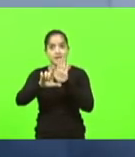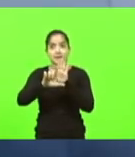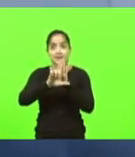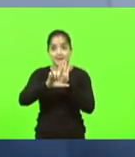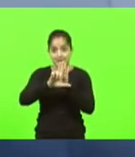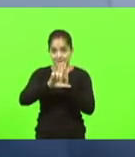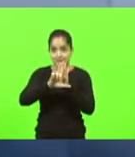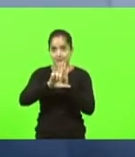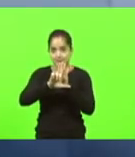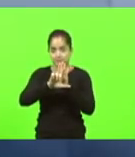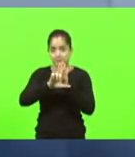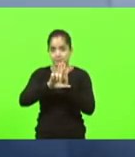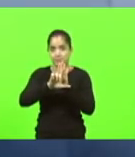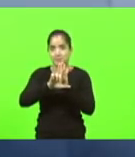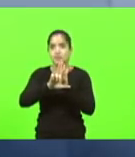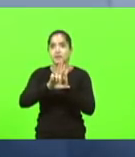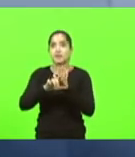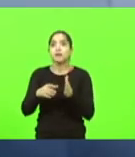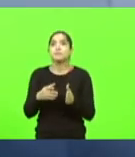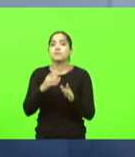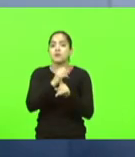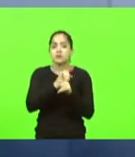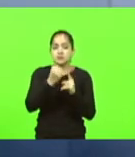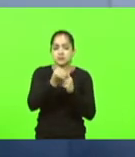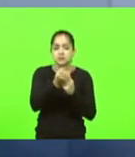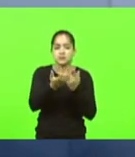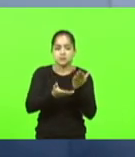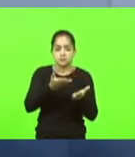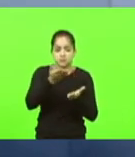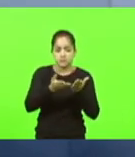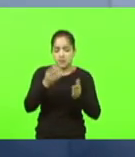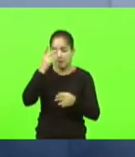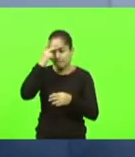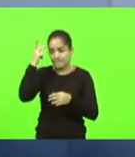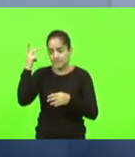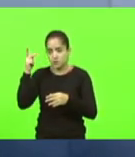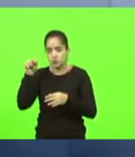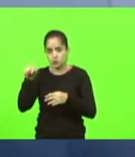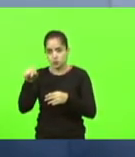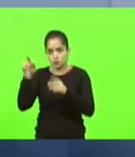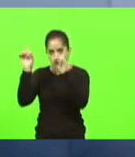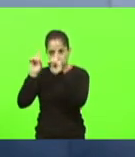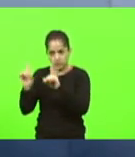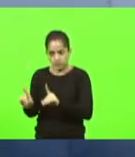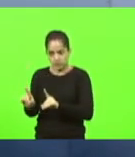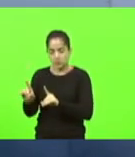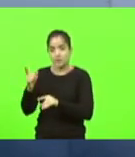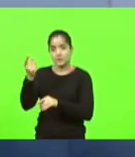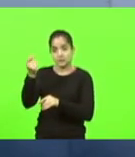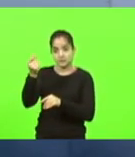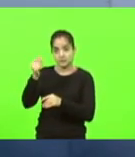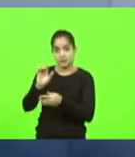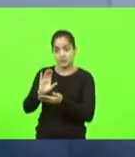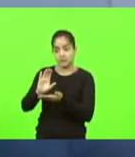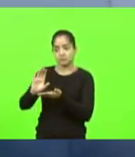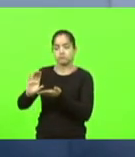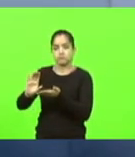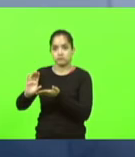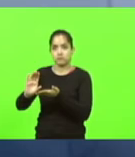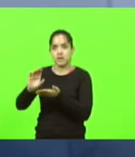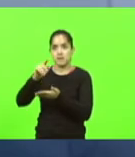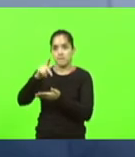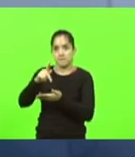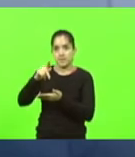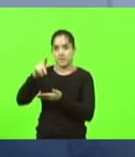da assistência social, aquela pessoa com deficiência que estava recebendo o benefício assistencial, a gente chama de BPC, o benefício